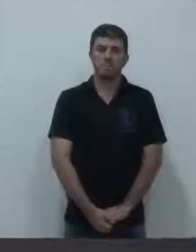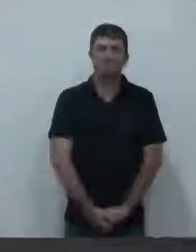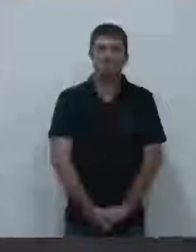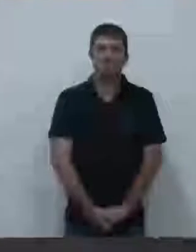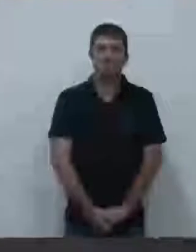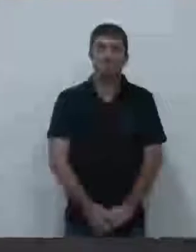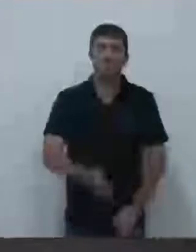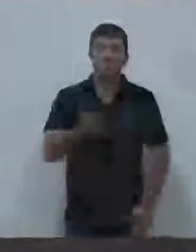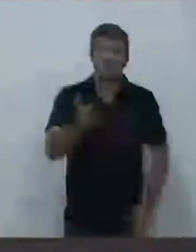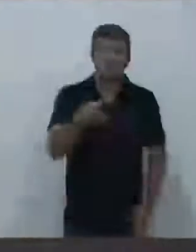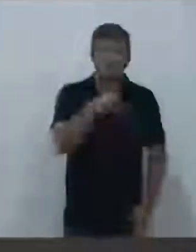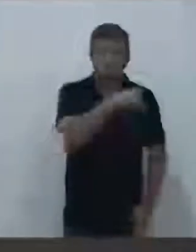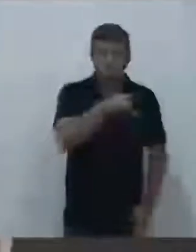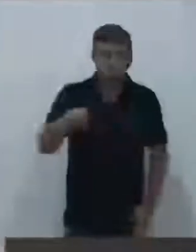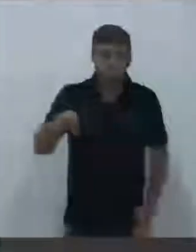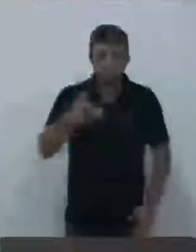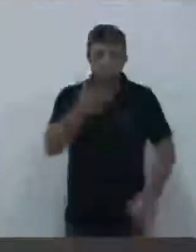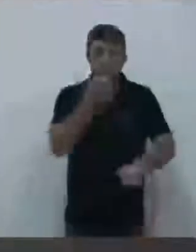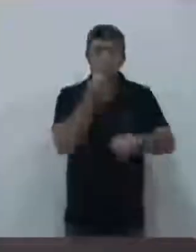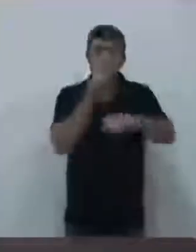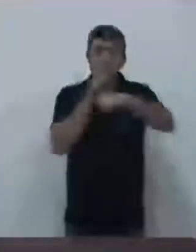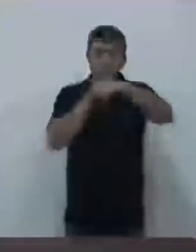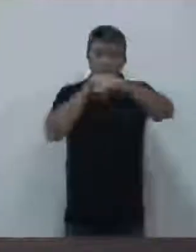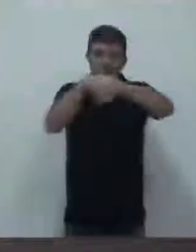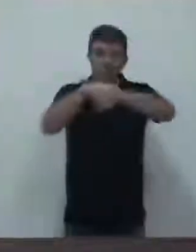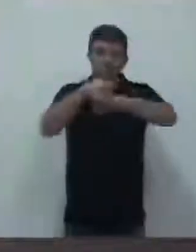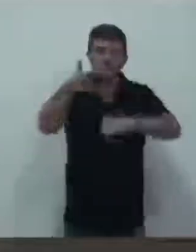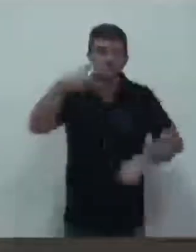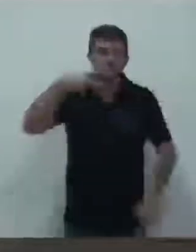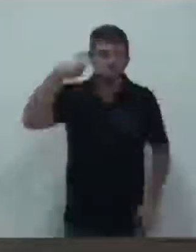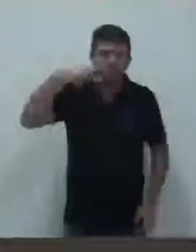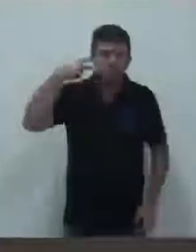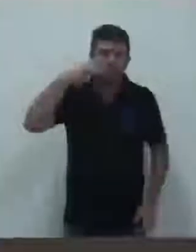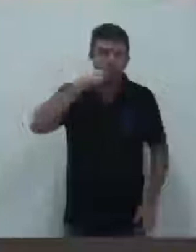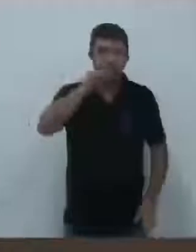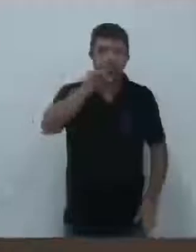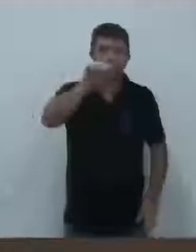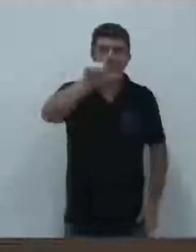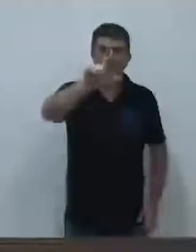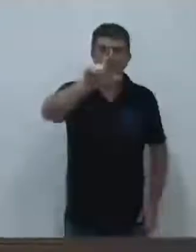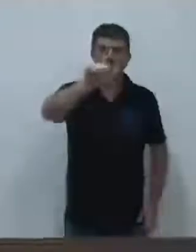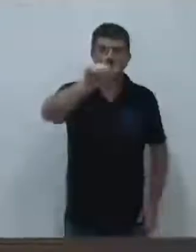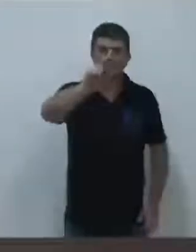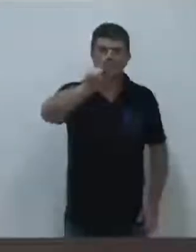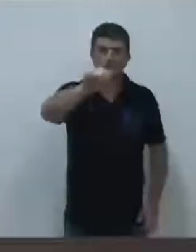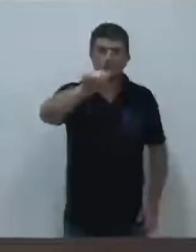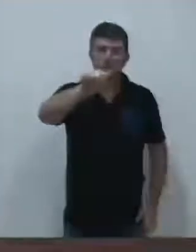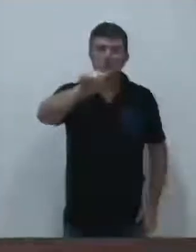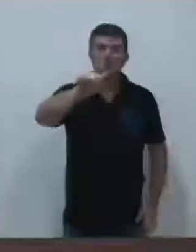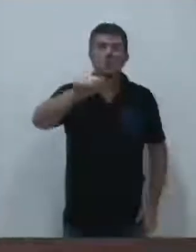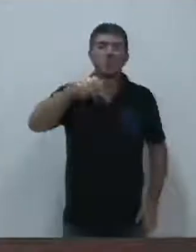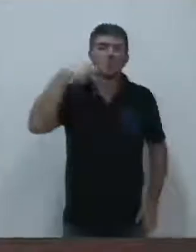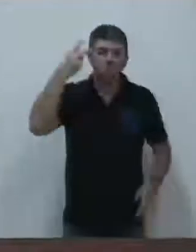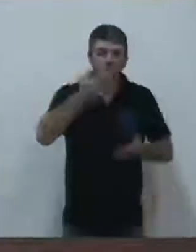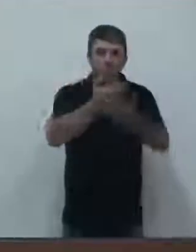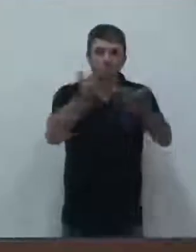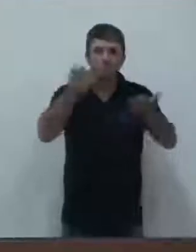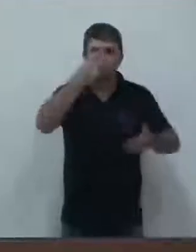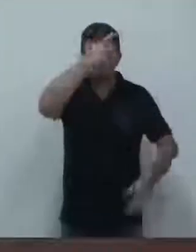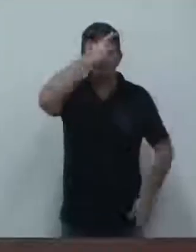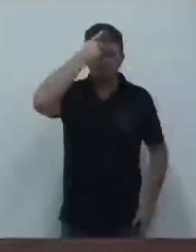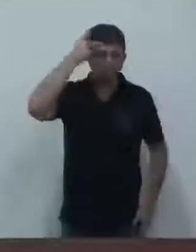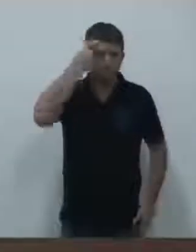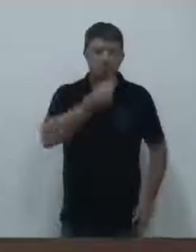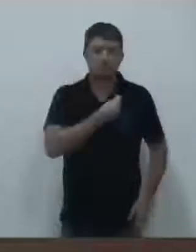Senhor presidente, novamente, boa noite. Vereadora Flávia, nobres pares, público presente, Guilherme. Já